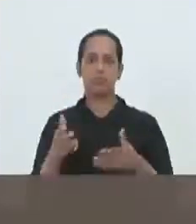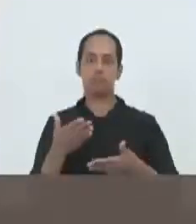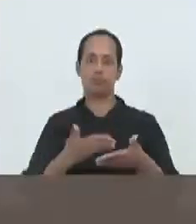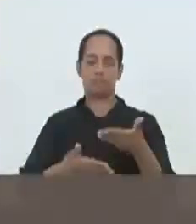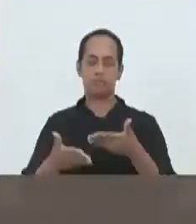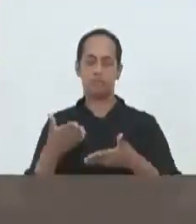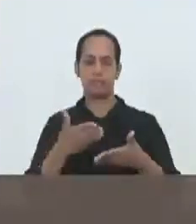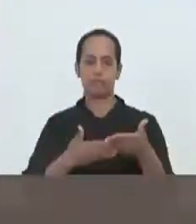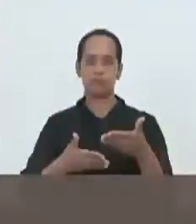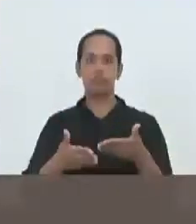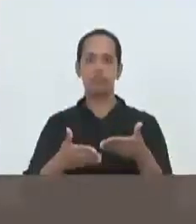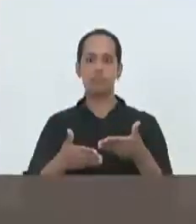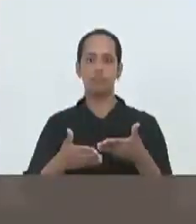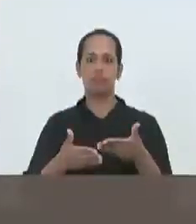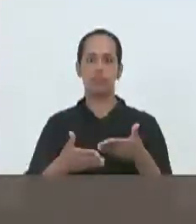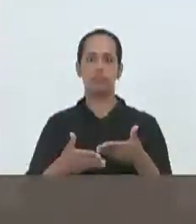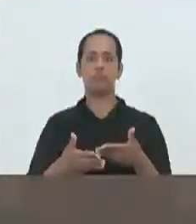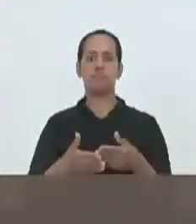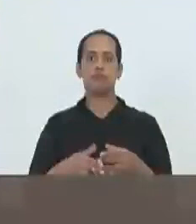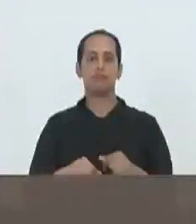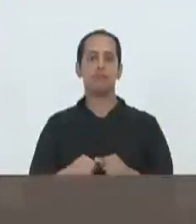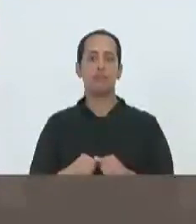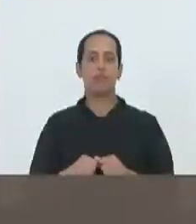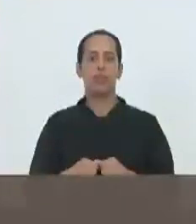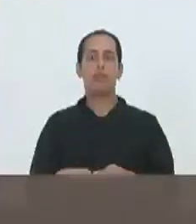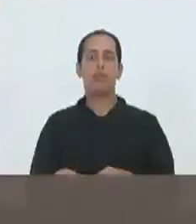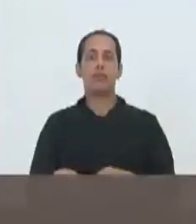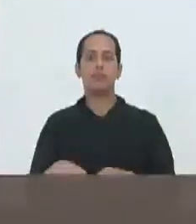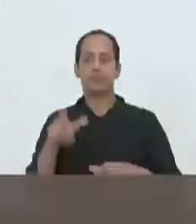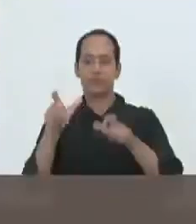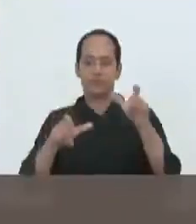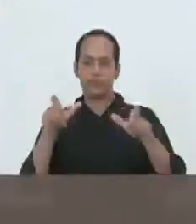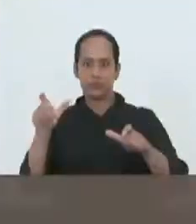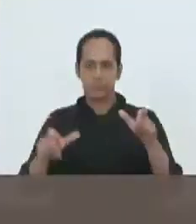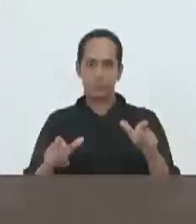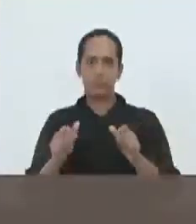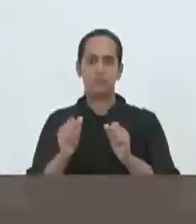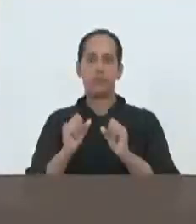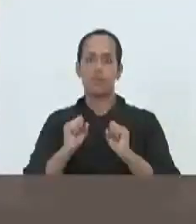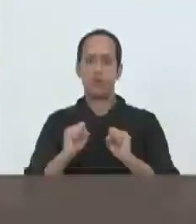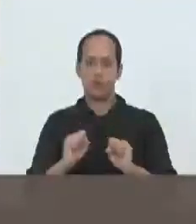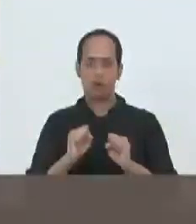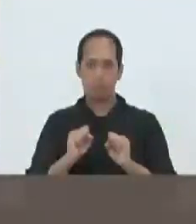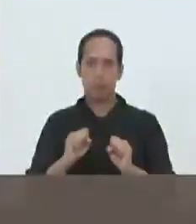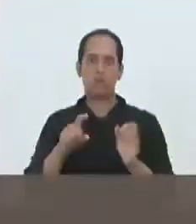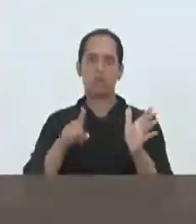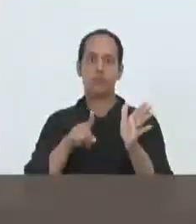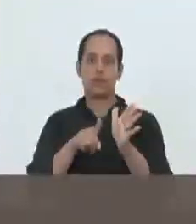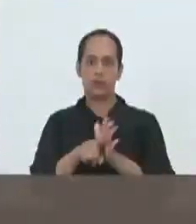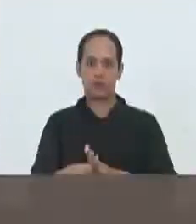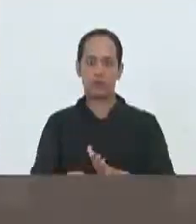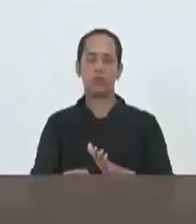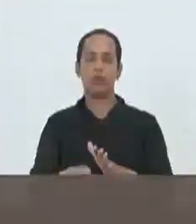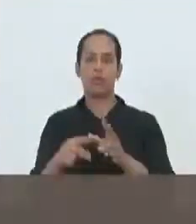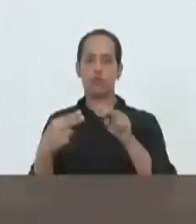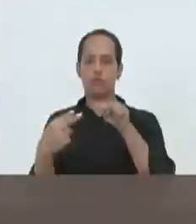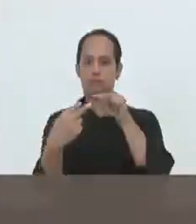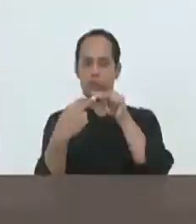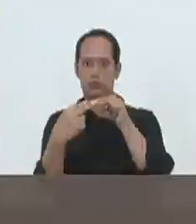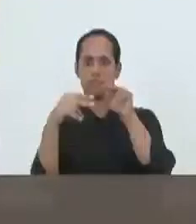munícipes ainda poderão acompanhar o evento enviar perguntas remotamente por meio da plataforma e